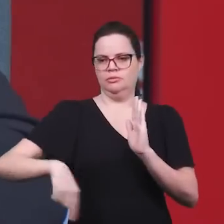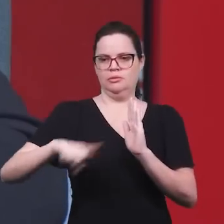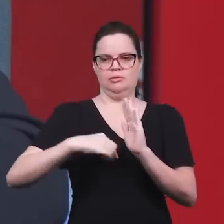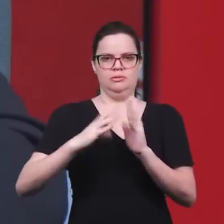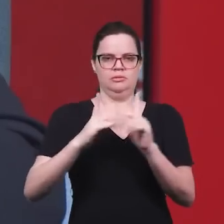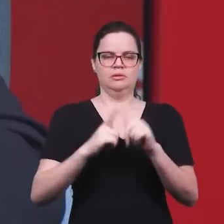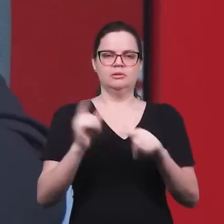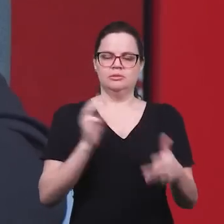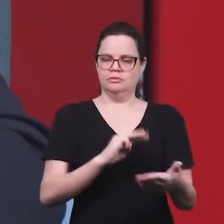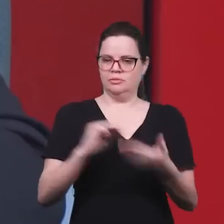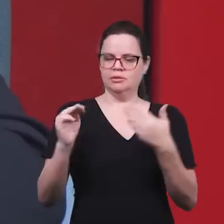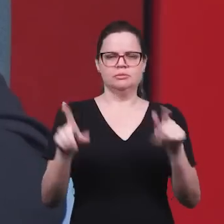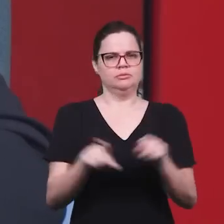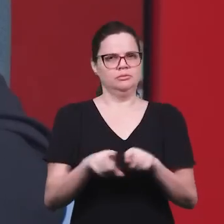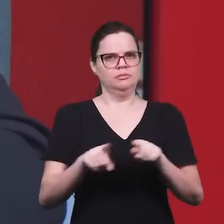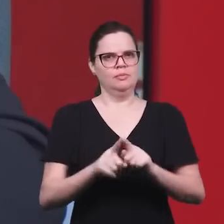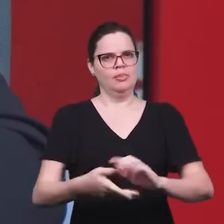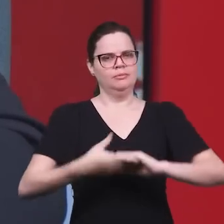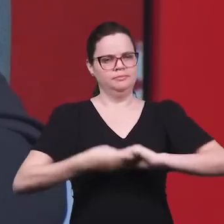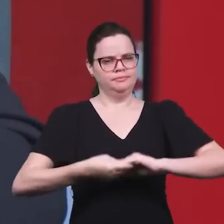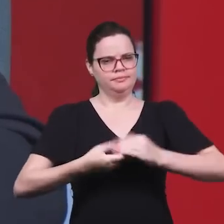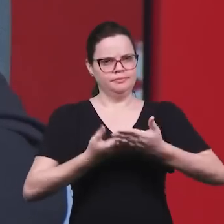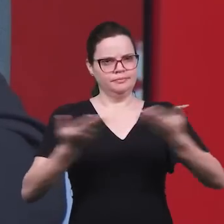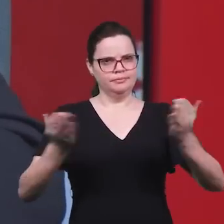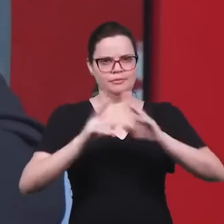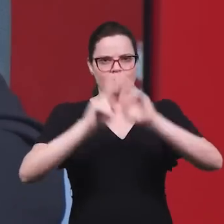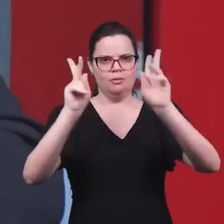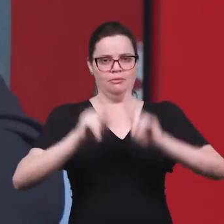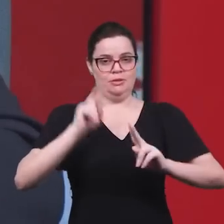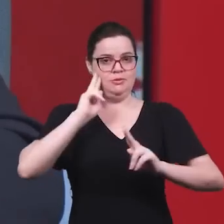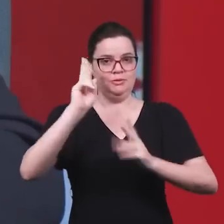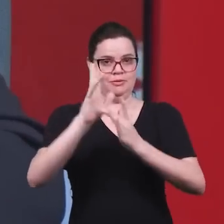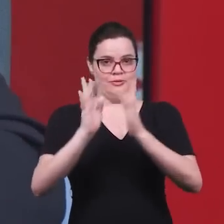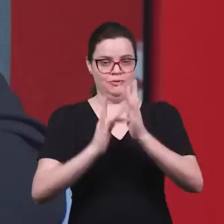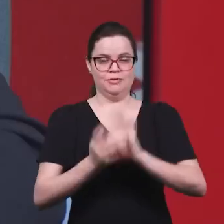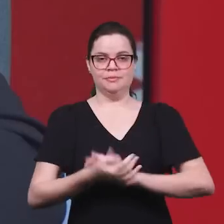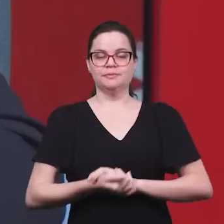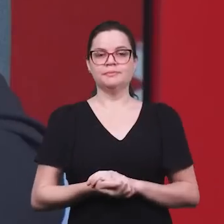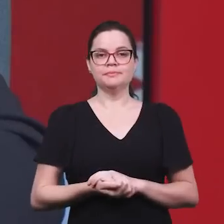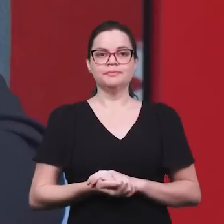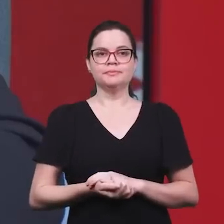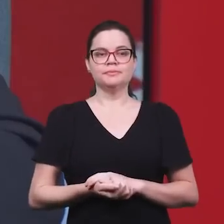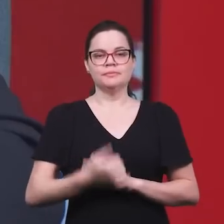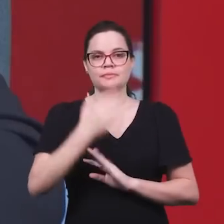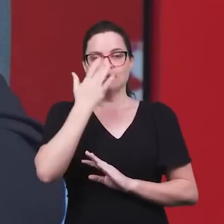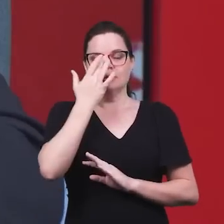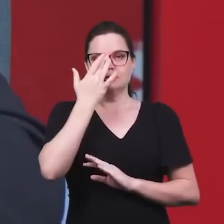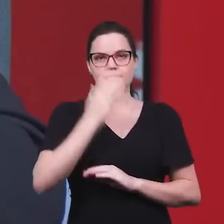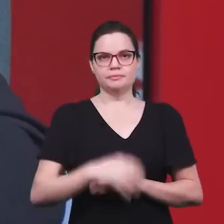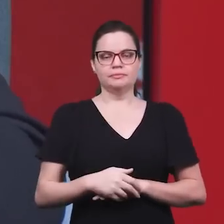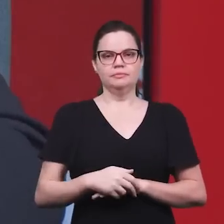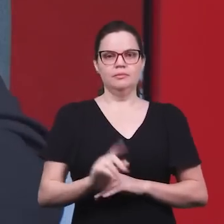nossos conteúdos, a todos a paz do Senhor. Nós vamos